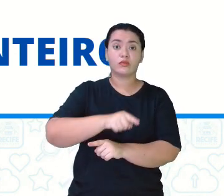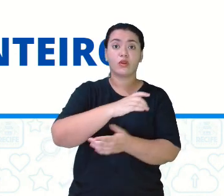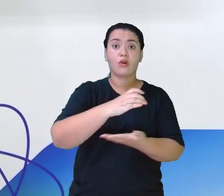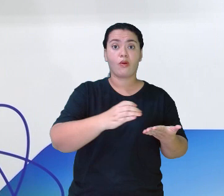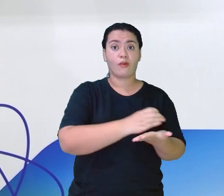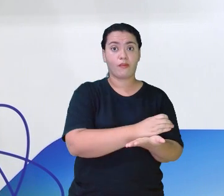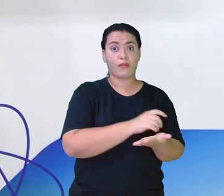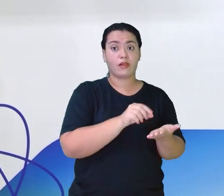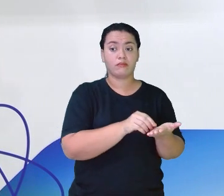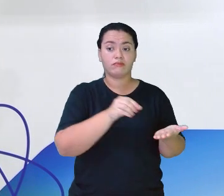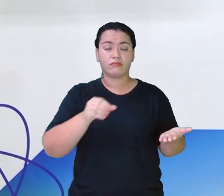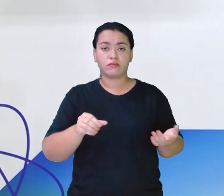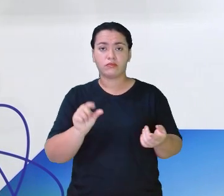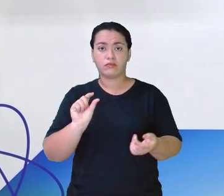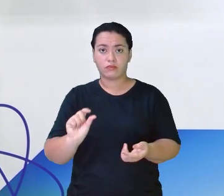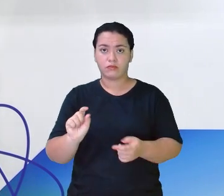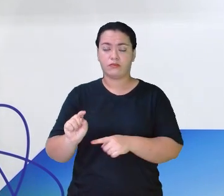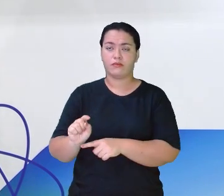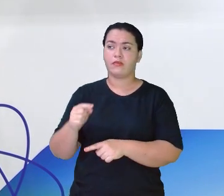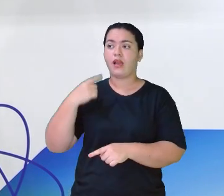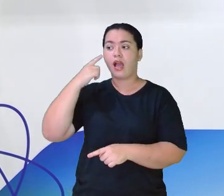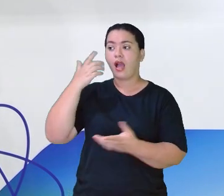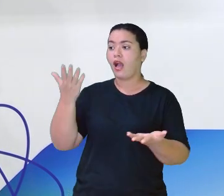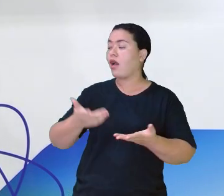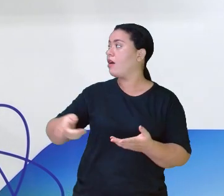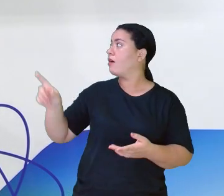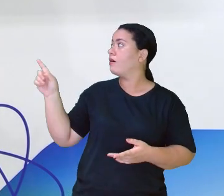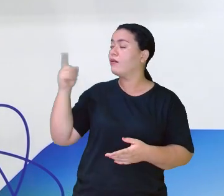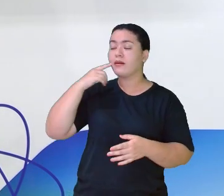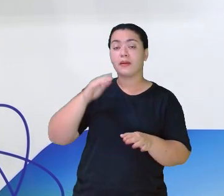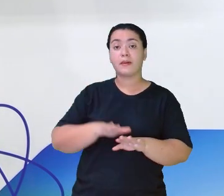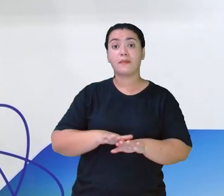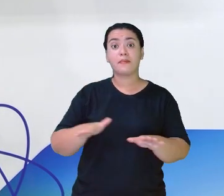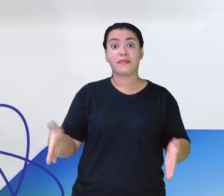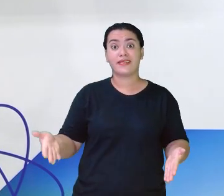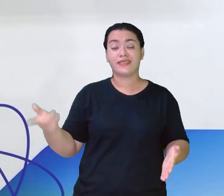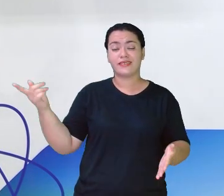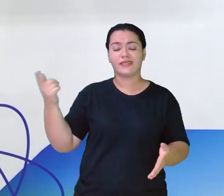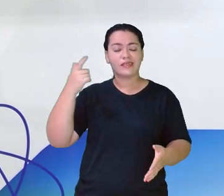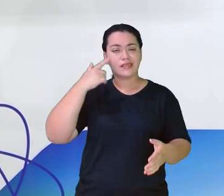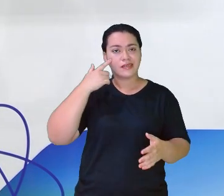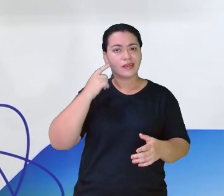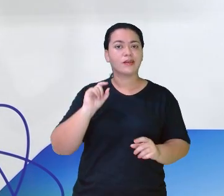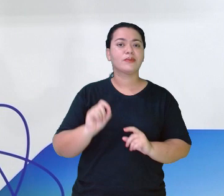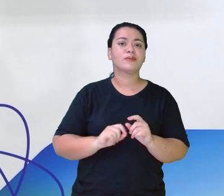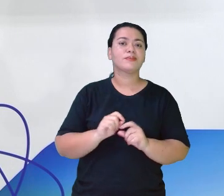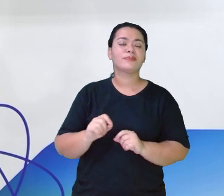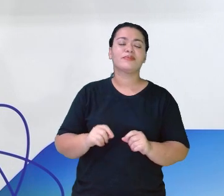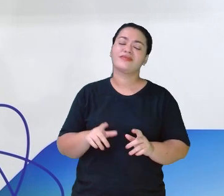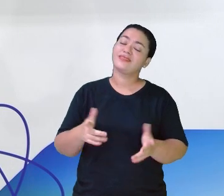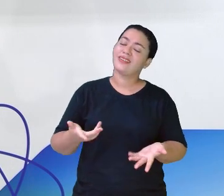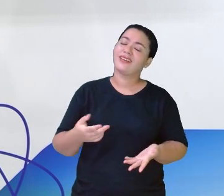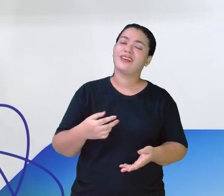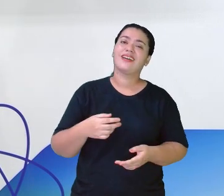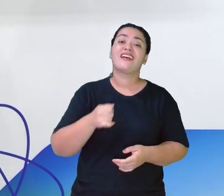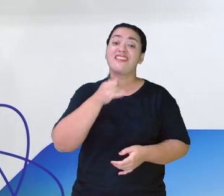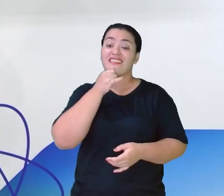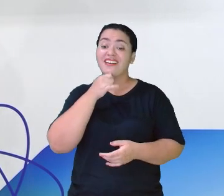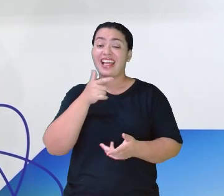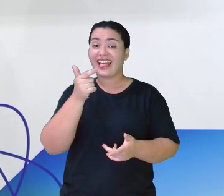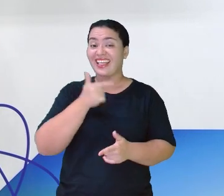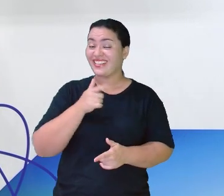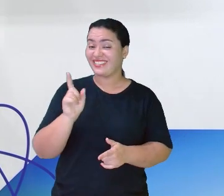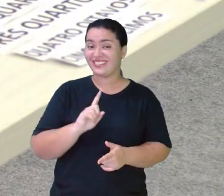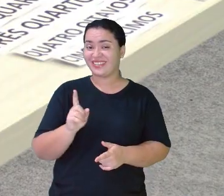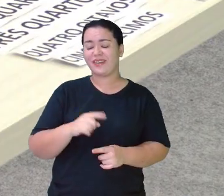aqui olhar para a minha mesa, que eu recheei a minha mesa hoje, não é de 4 queijos, mas